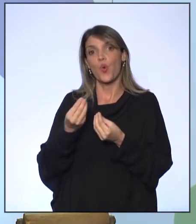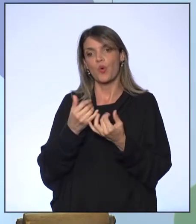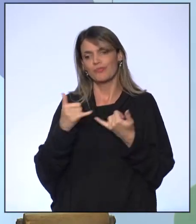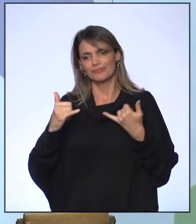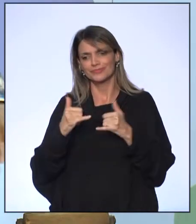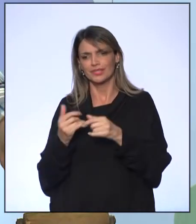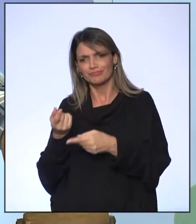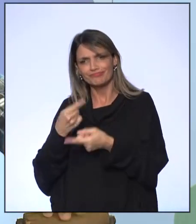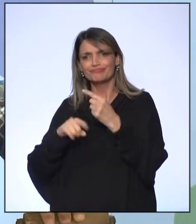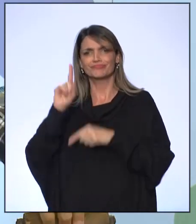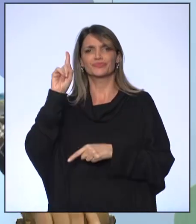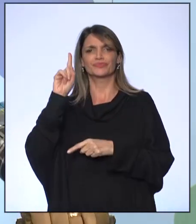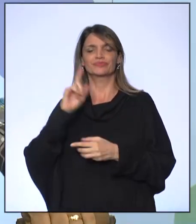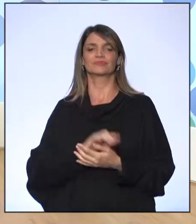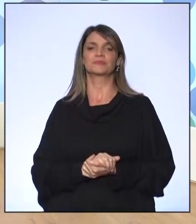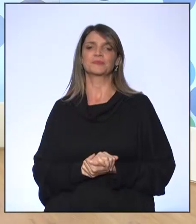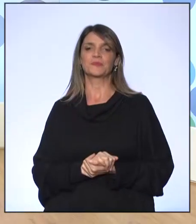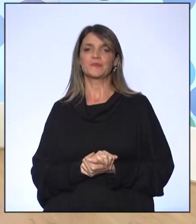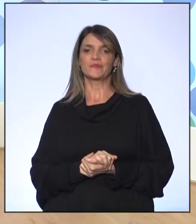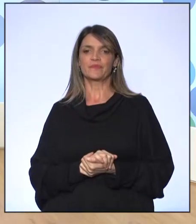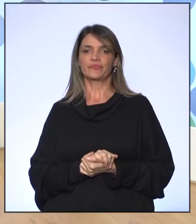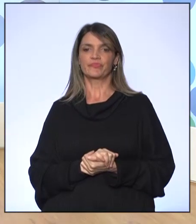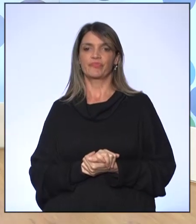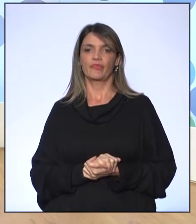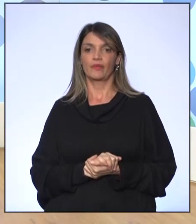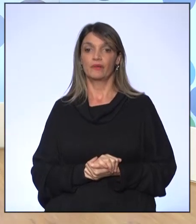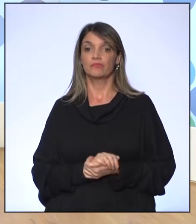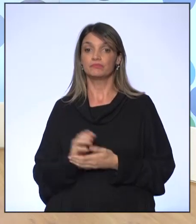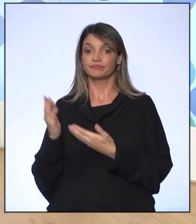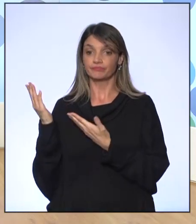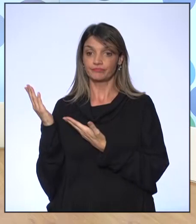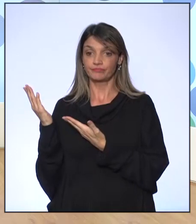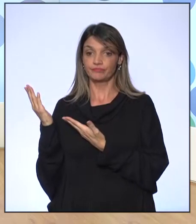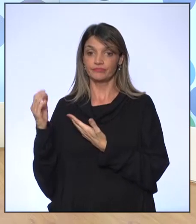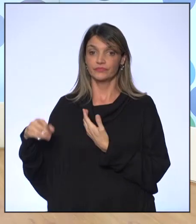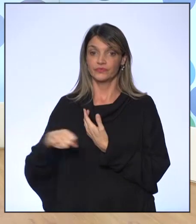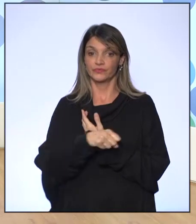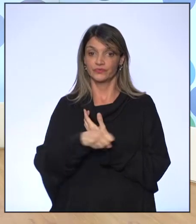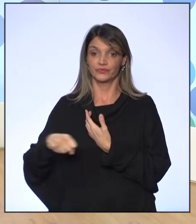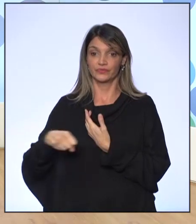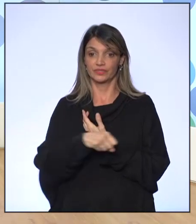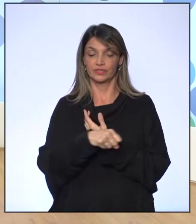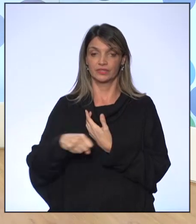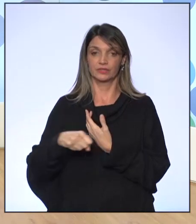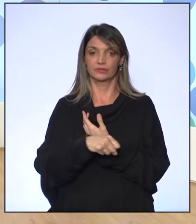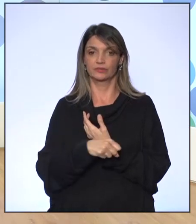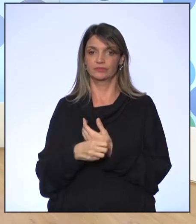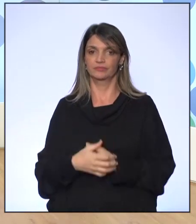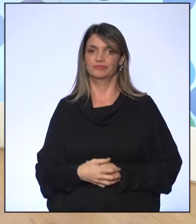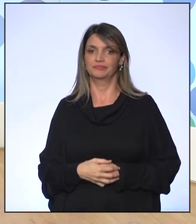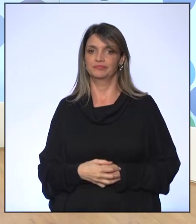eletricidade pôs, né? Trouxe para nós. Eu trouxe esse ferro aqui. Gibas, pega isso aqui.